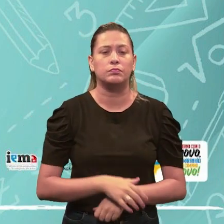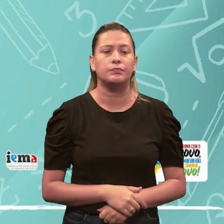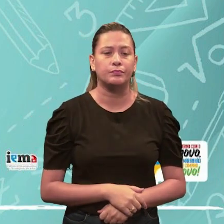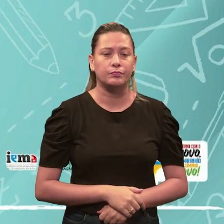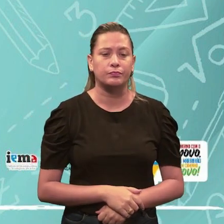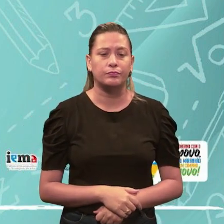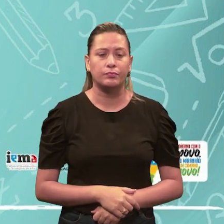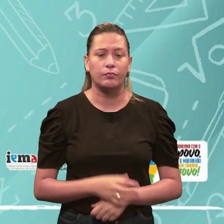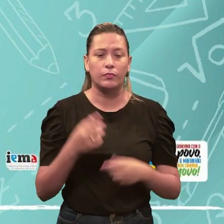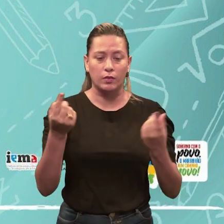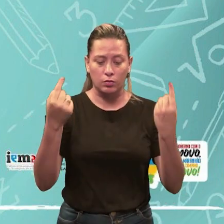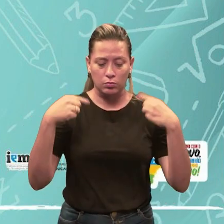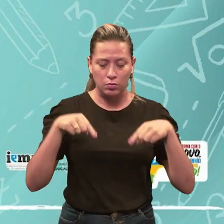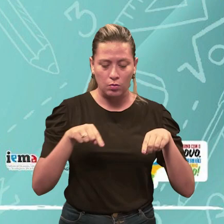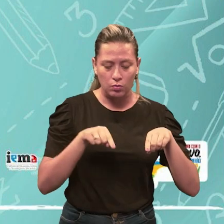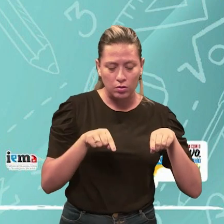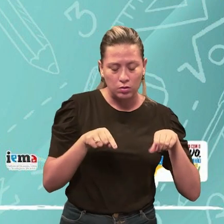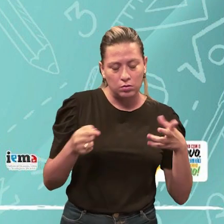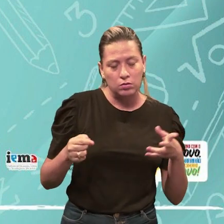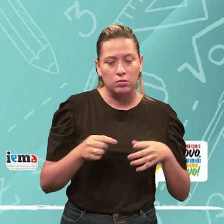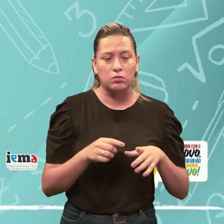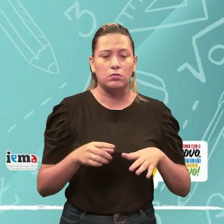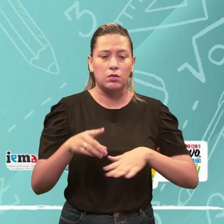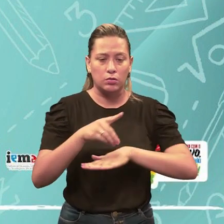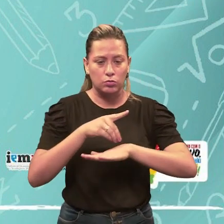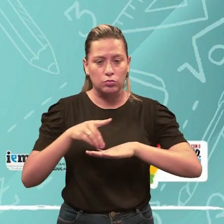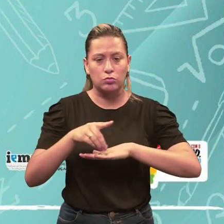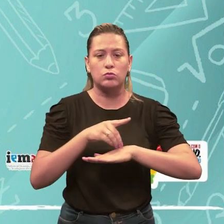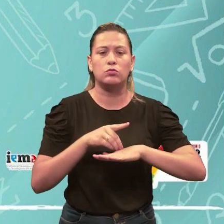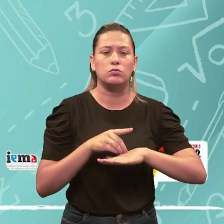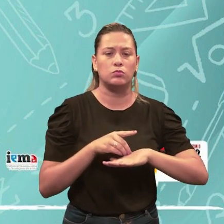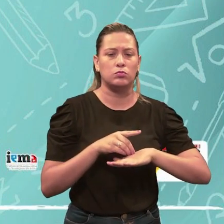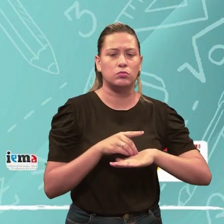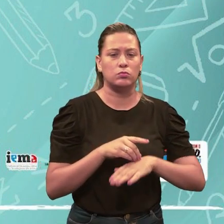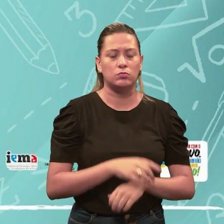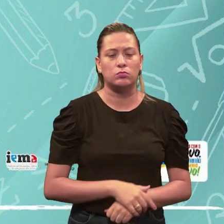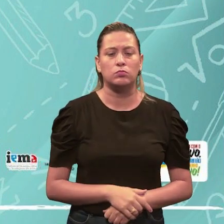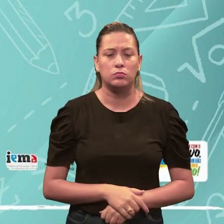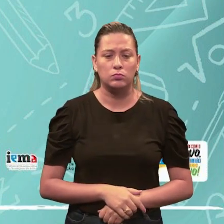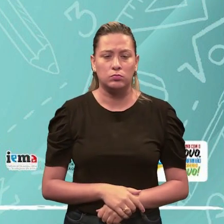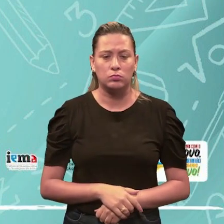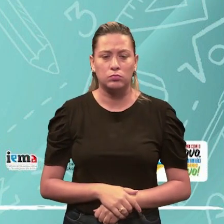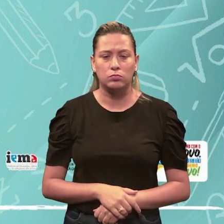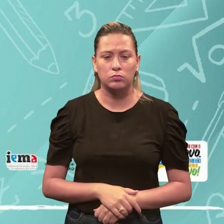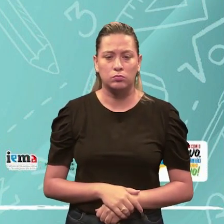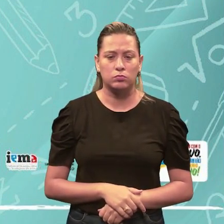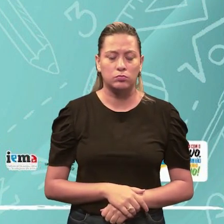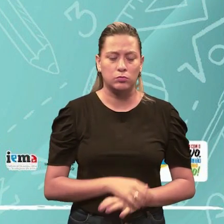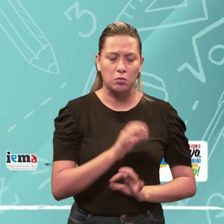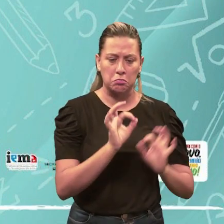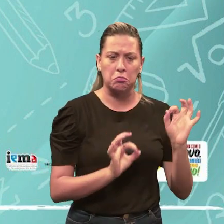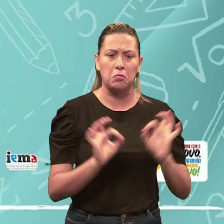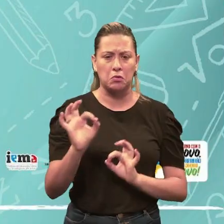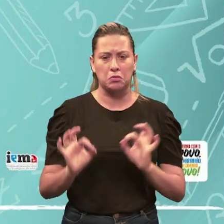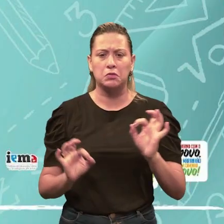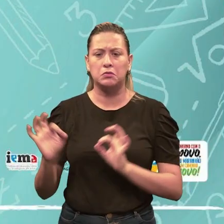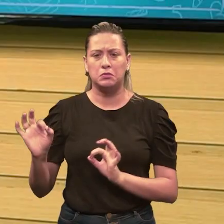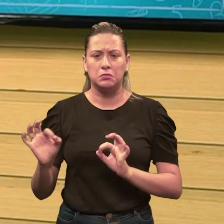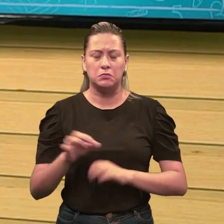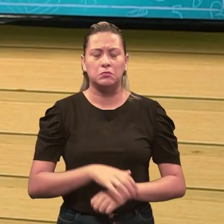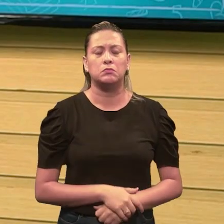E enquanto na digital, olha, é uma coisa mais uniforme, só possuem, teoricamente, dois pontos,